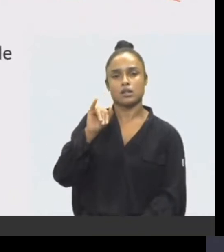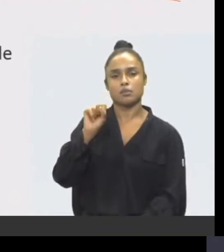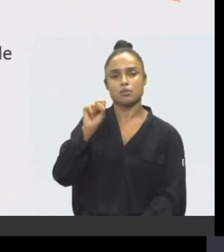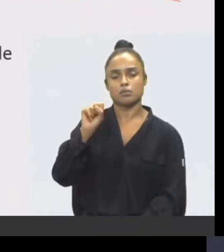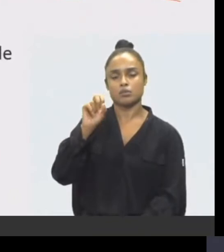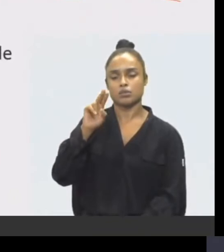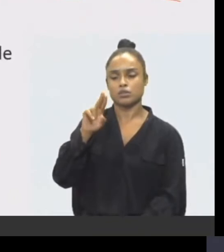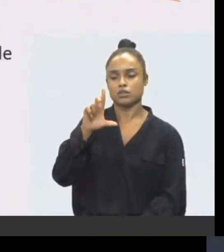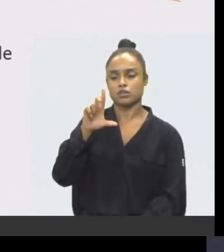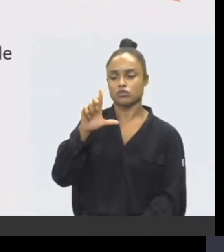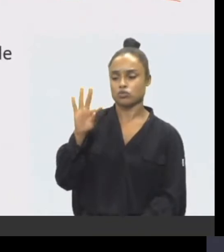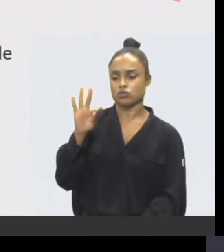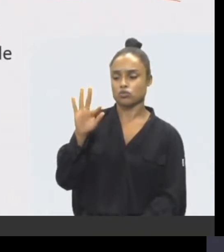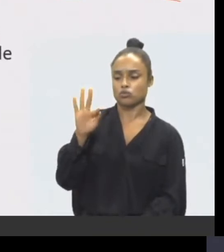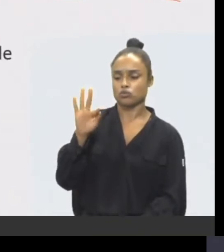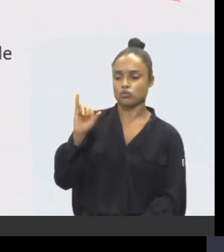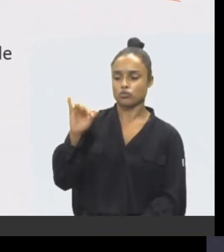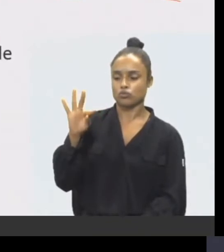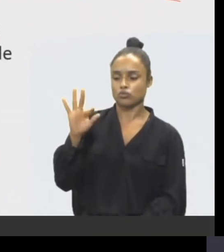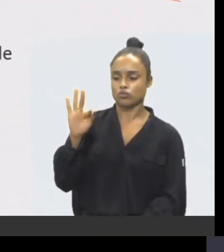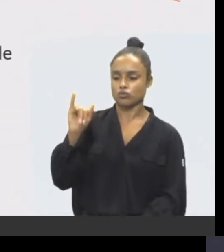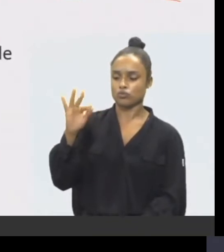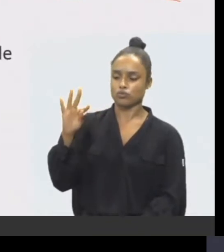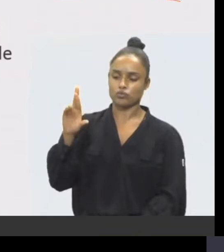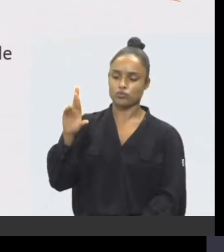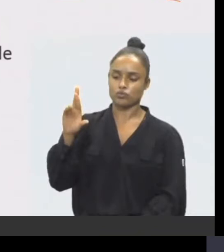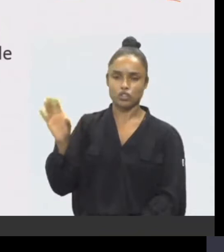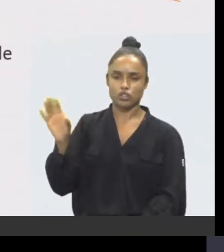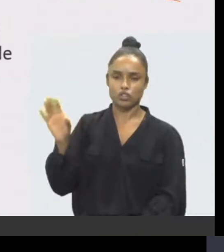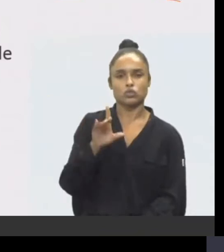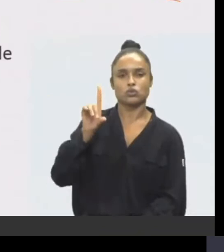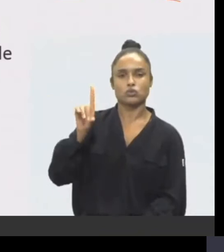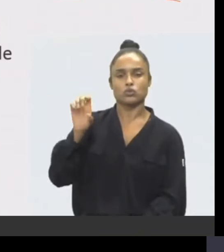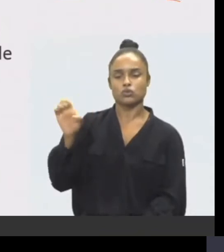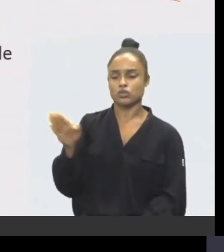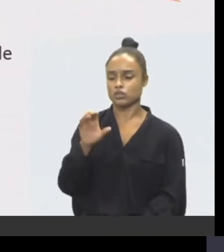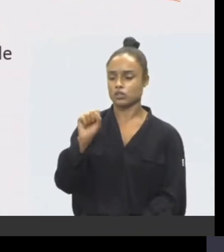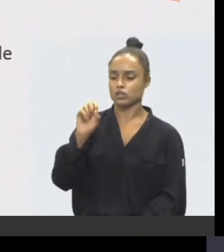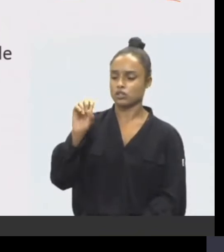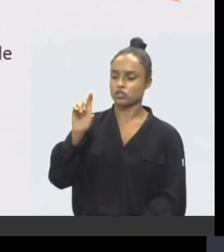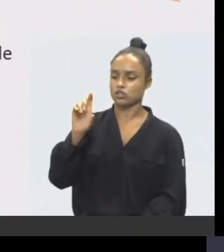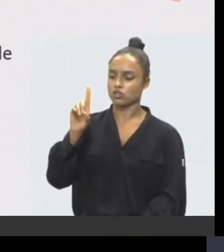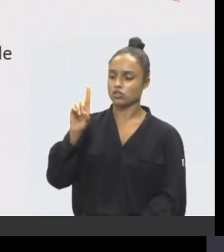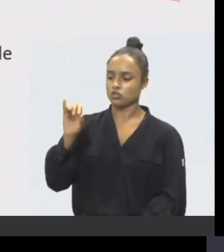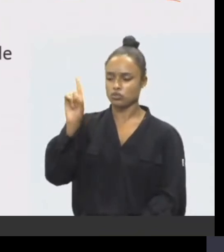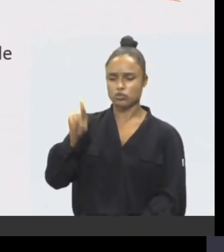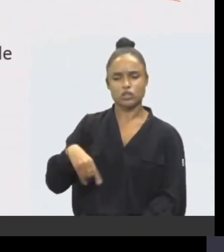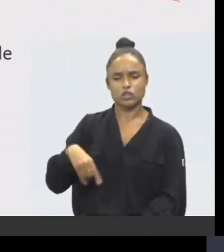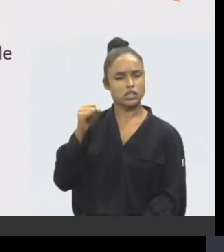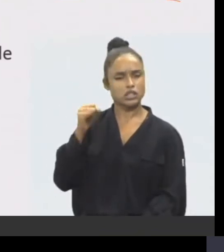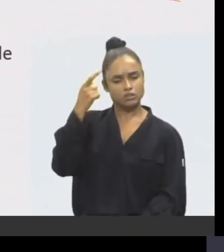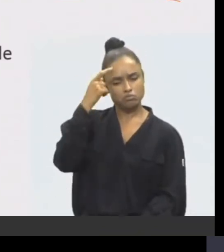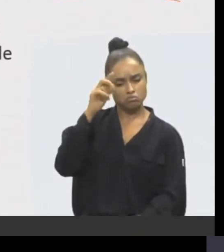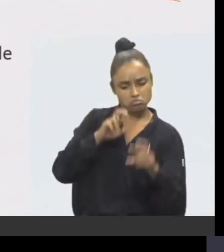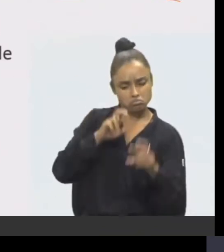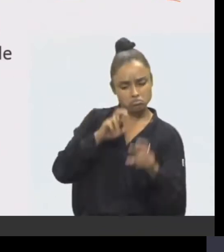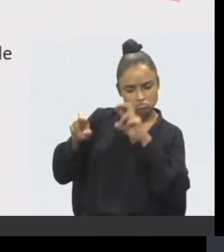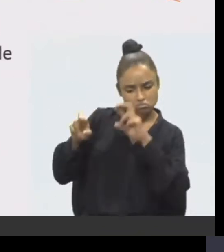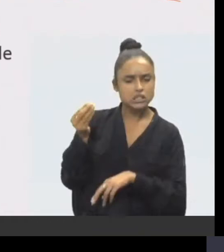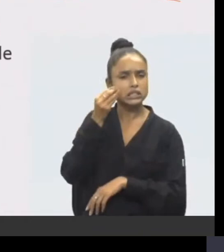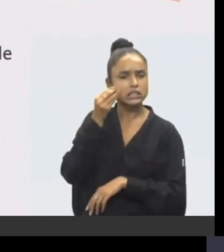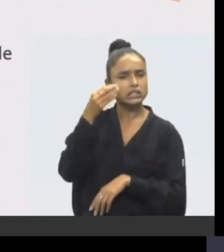consigamos obter, então, os resultados esperados. Então, para verificar se realmente